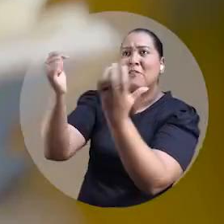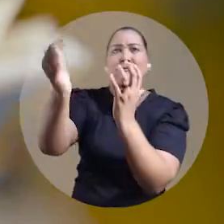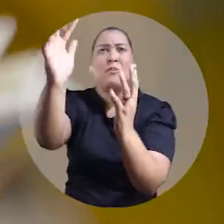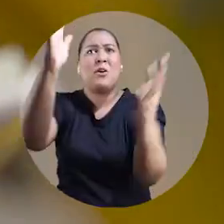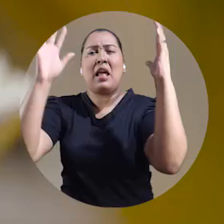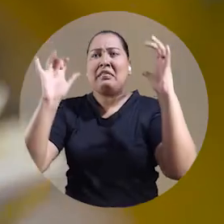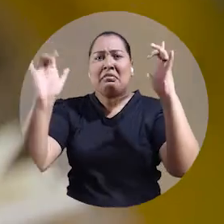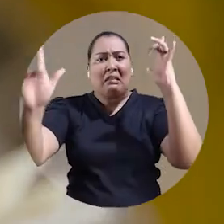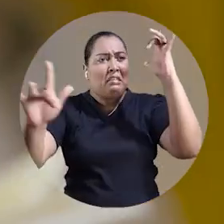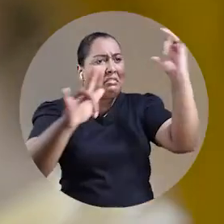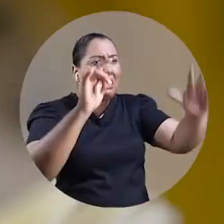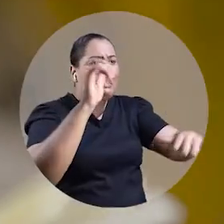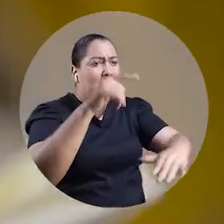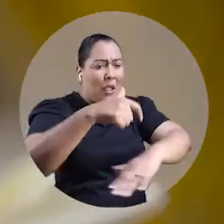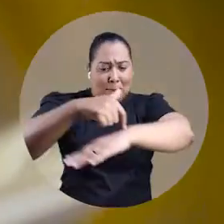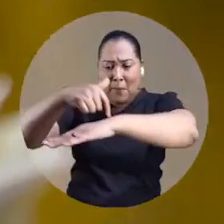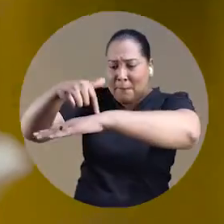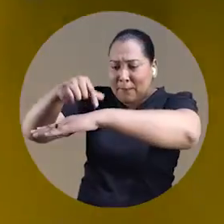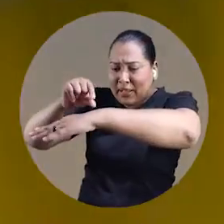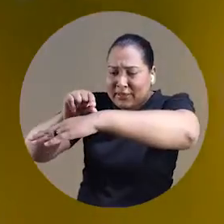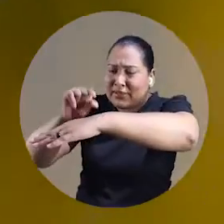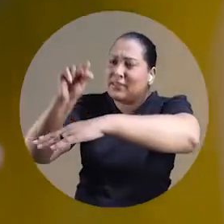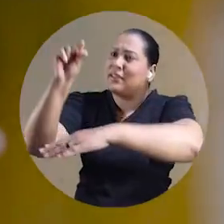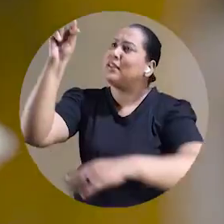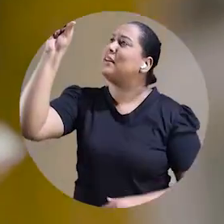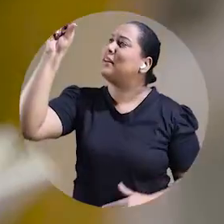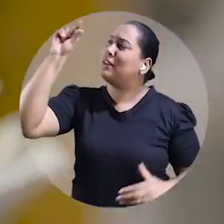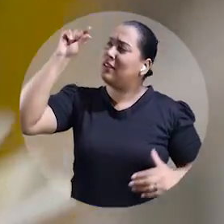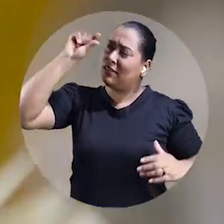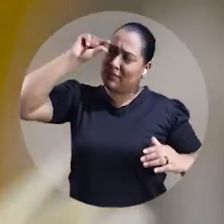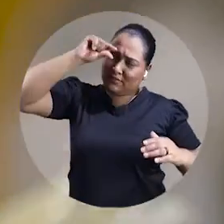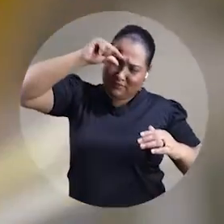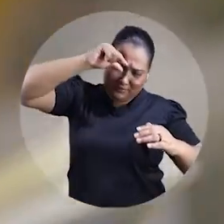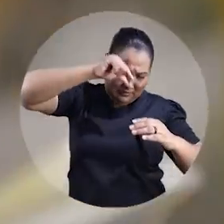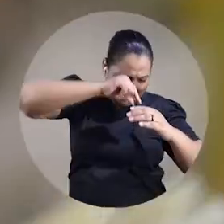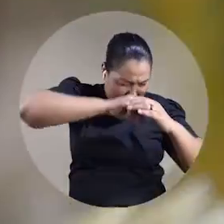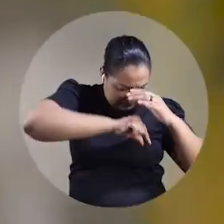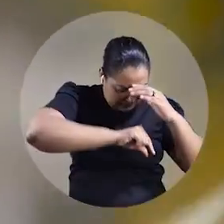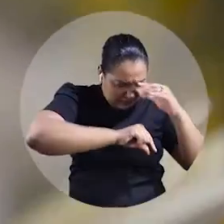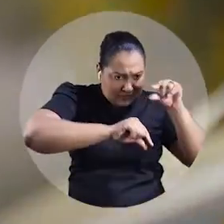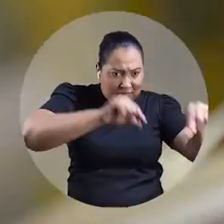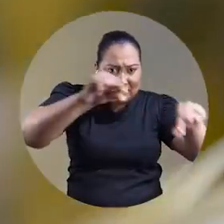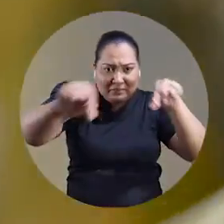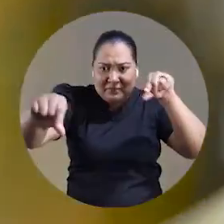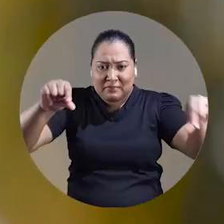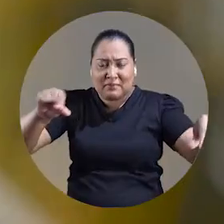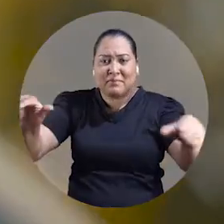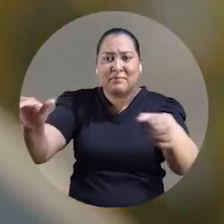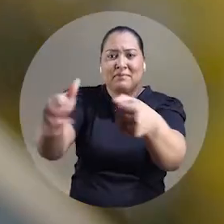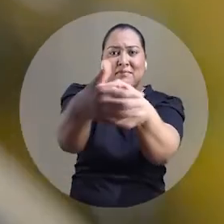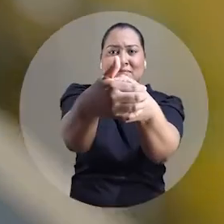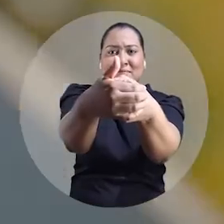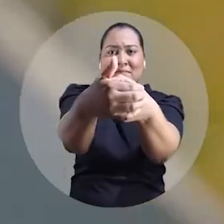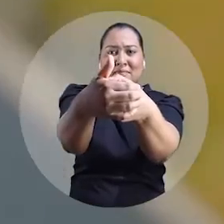momento, pedaço do tempo, profundamente escondido em todo lugar.